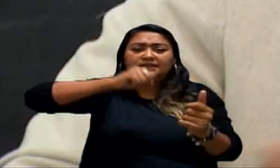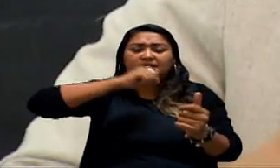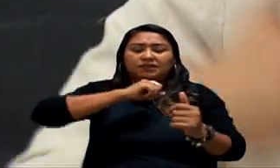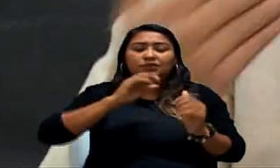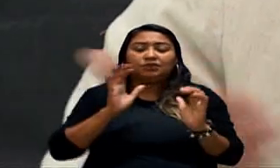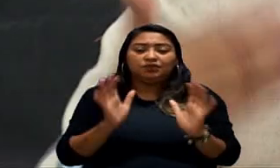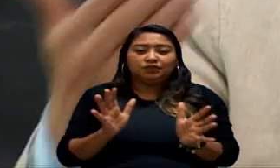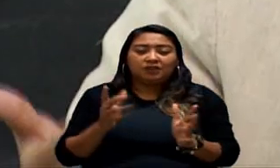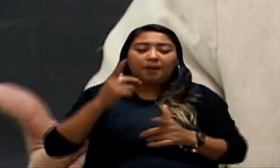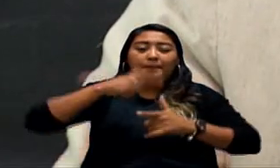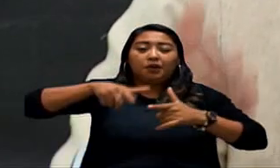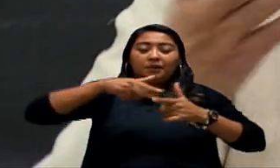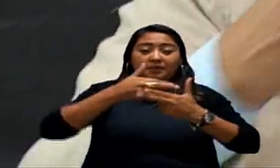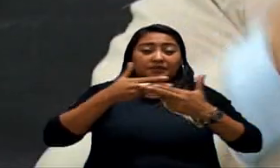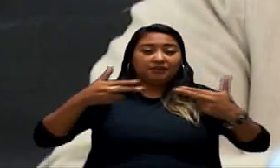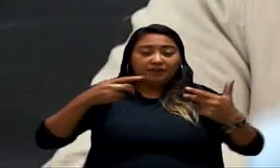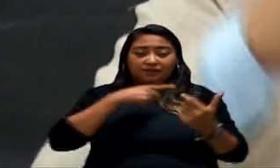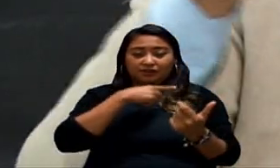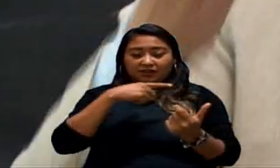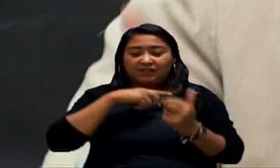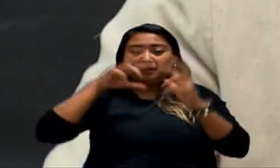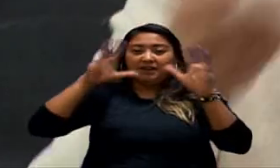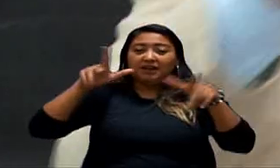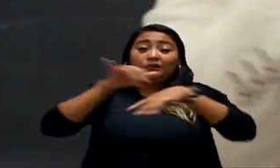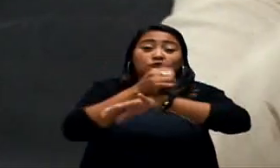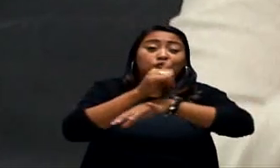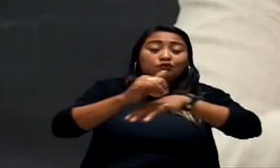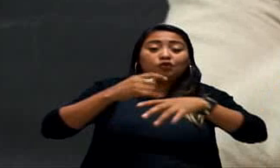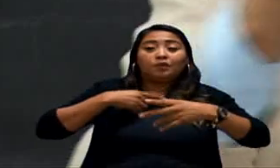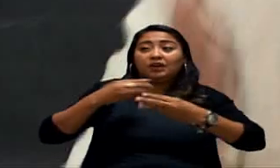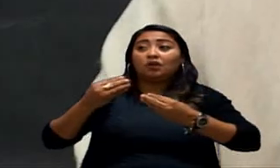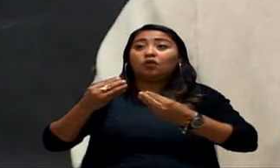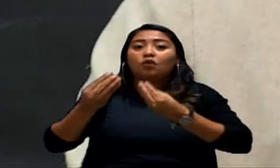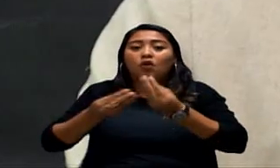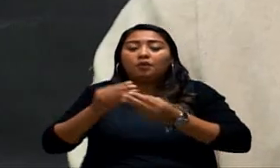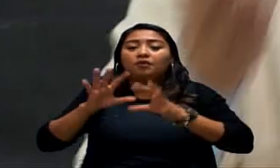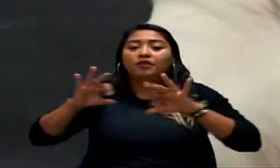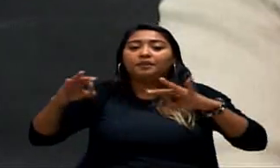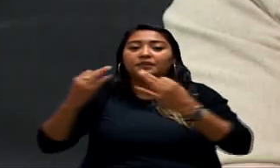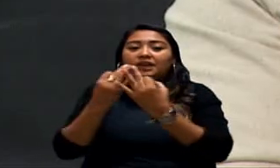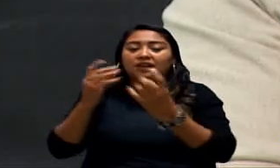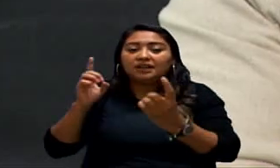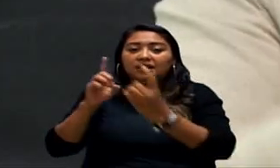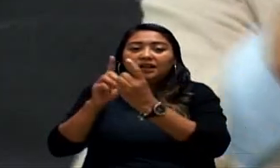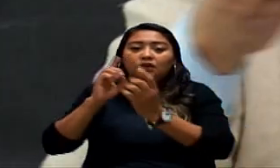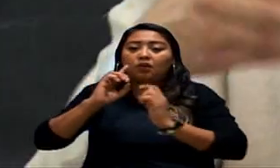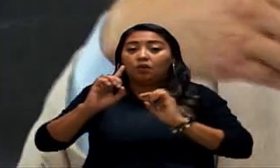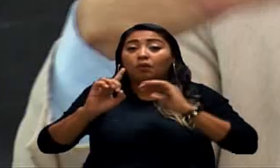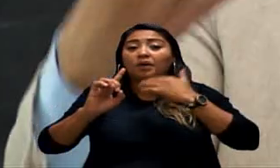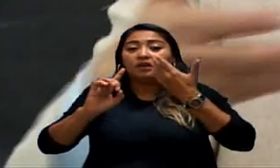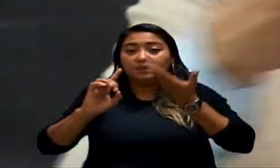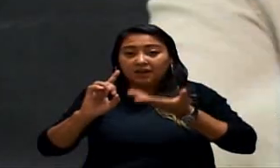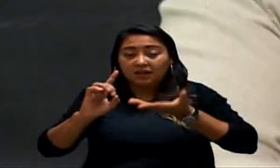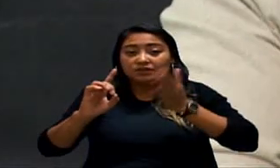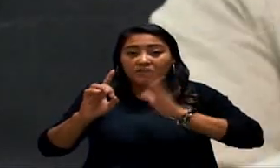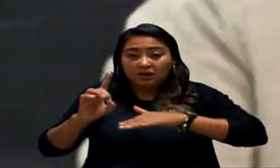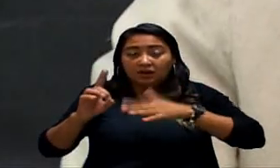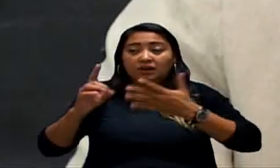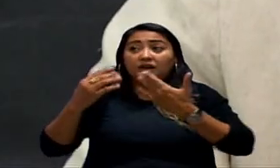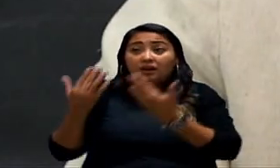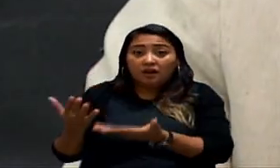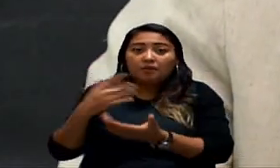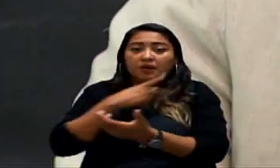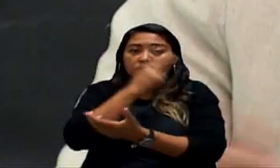trazem problemas diversos na questão da estrutura para receber o ente querido que quer homenagear o seu, né, a pessoa que está